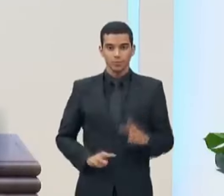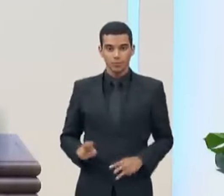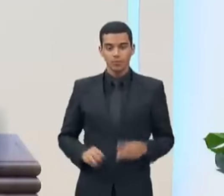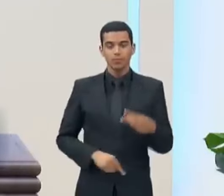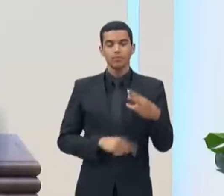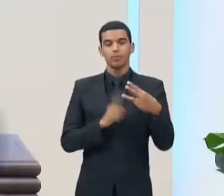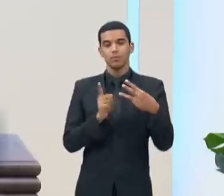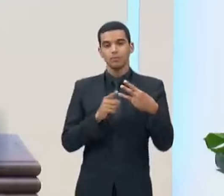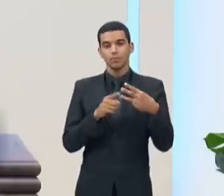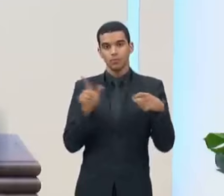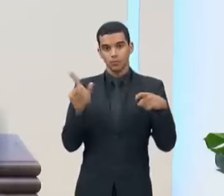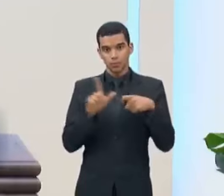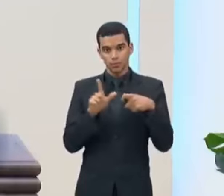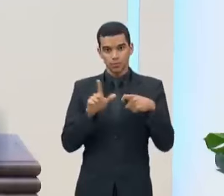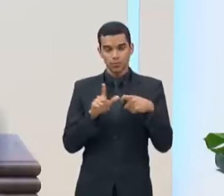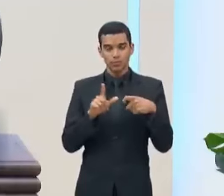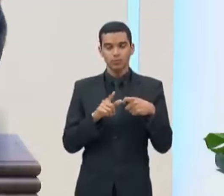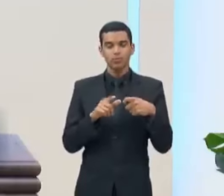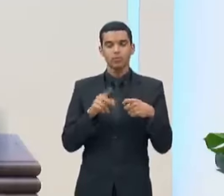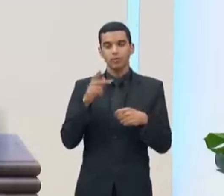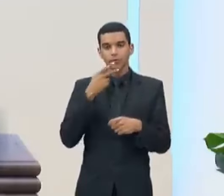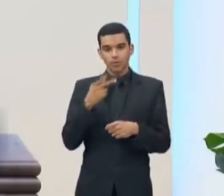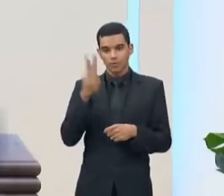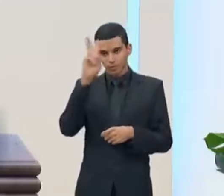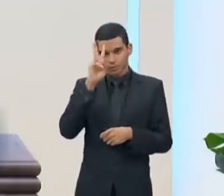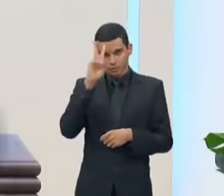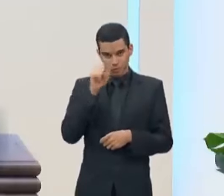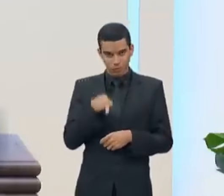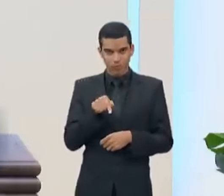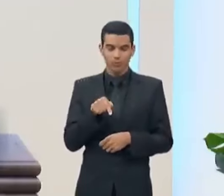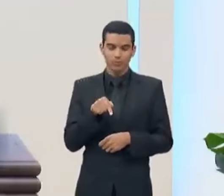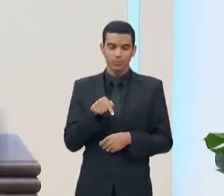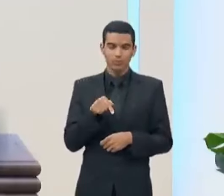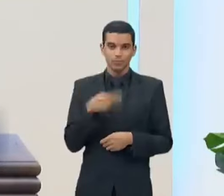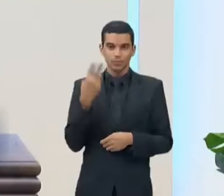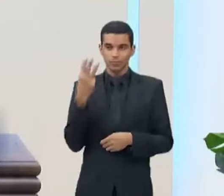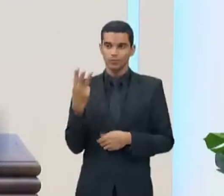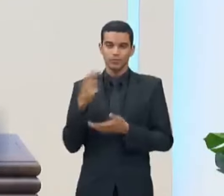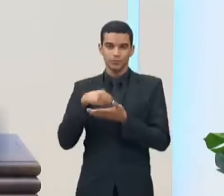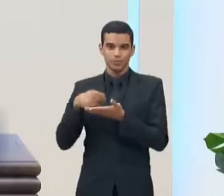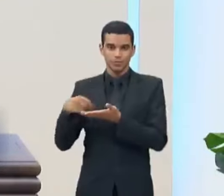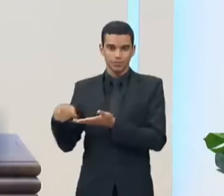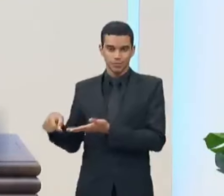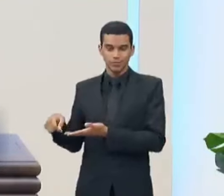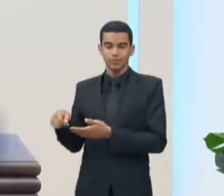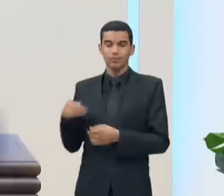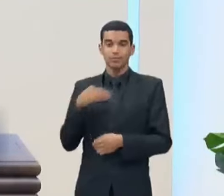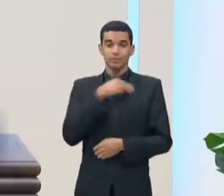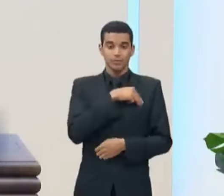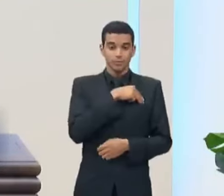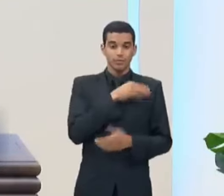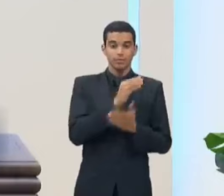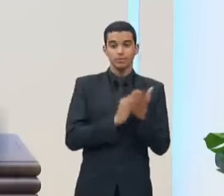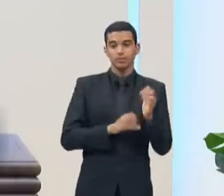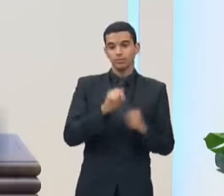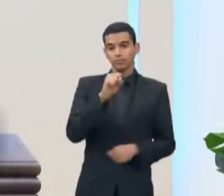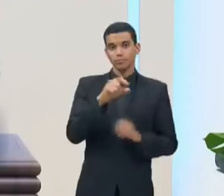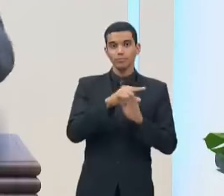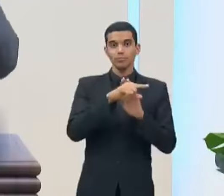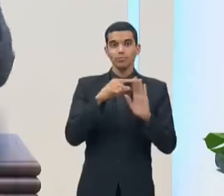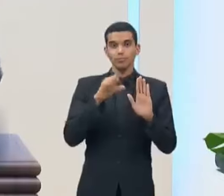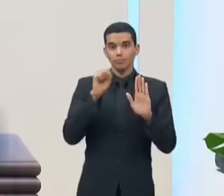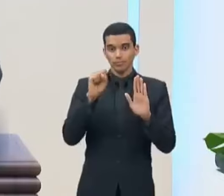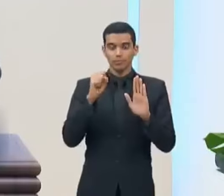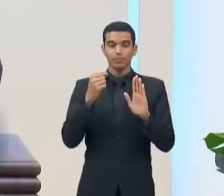Lucas, narrou esta passagem bíblica tão importante, como já dissemos, não é? Mateus capítulo 8, versículo de 1 a